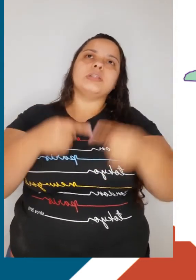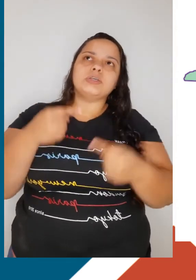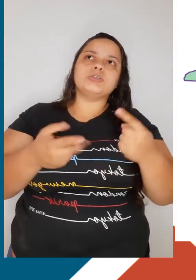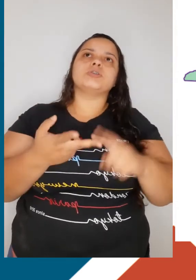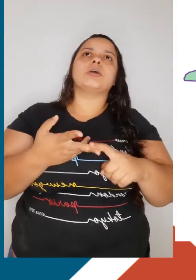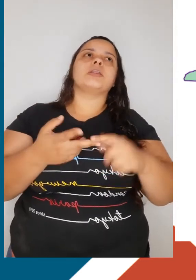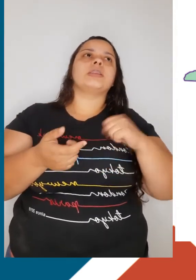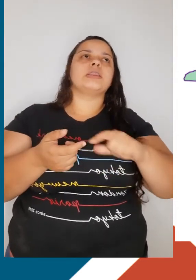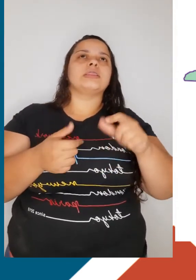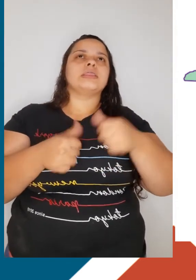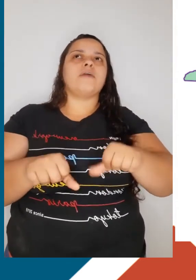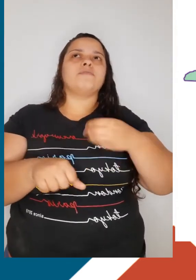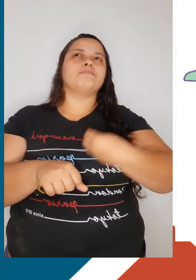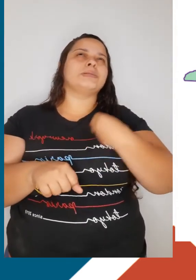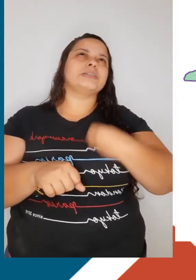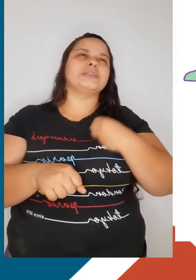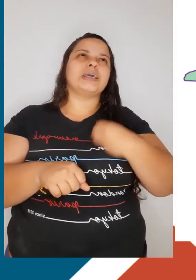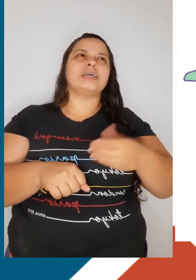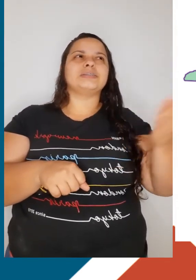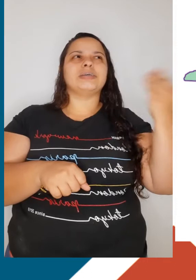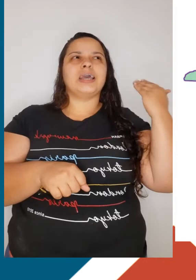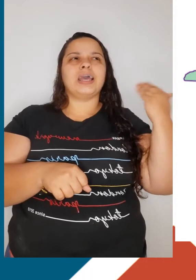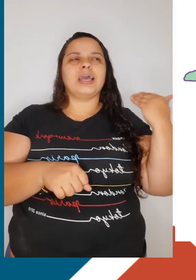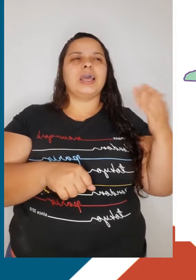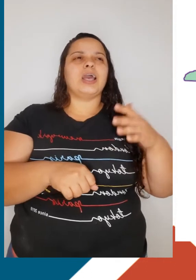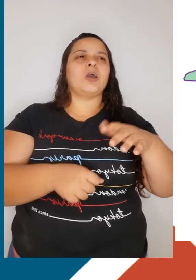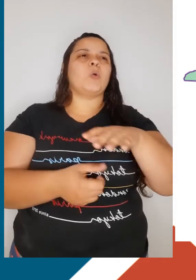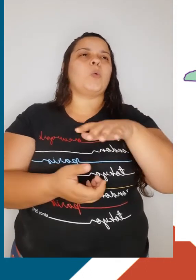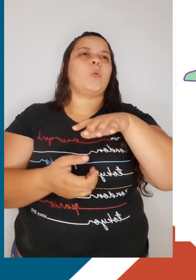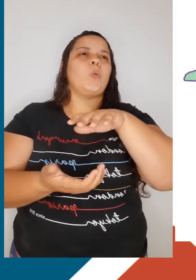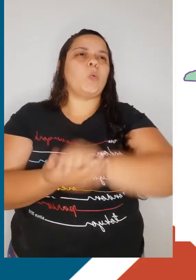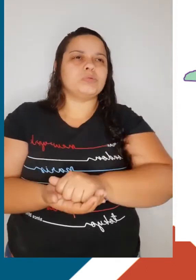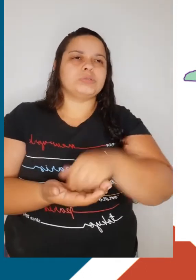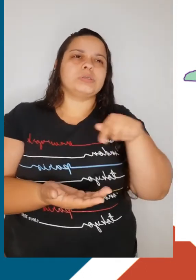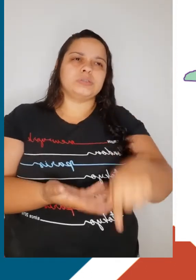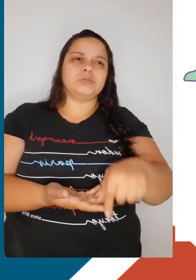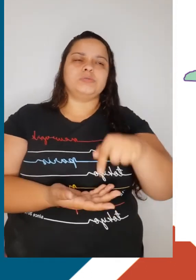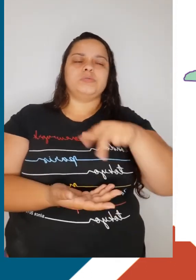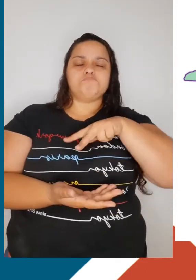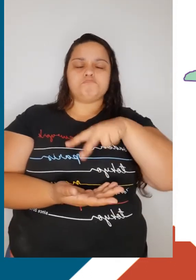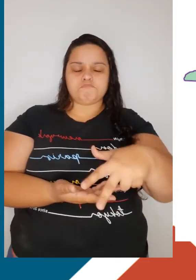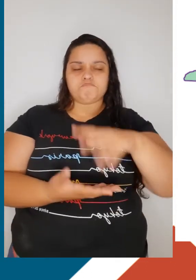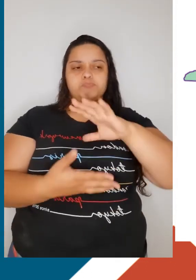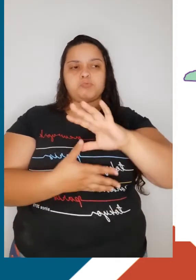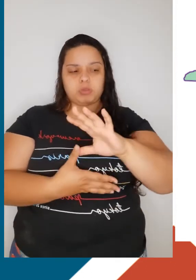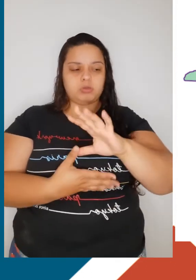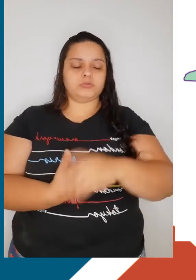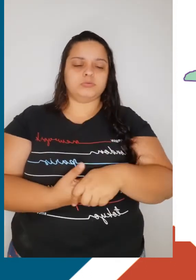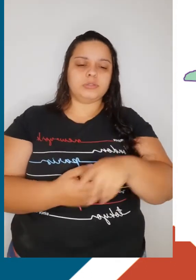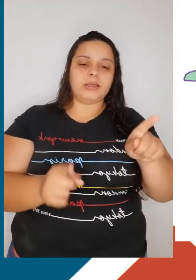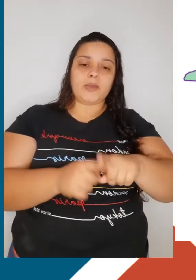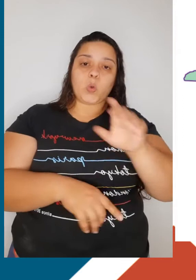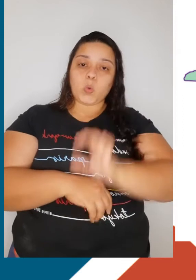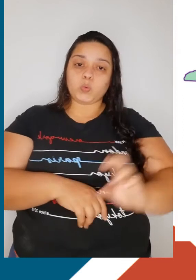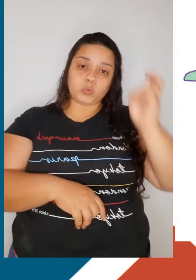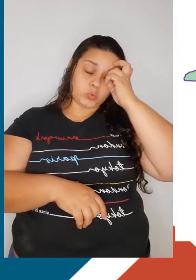política de antigo regime, que estava presente aí desde a colonização, da consolidação da colonização na América Portuguesa, uma